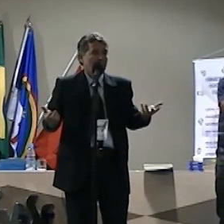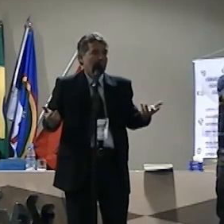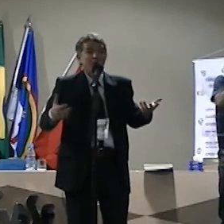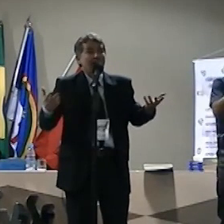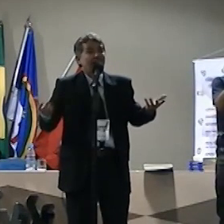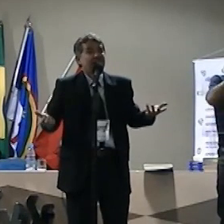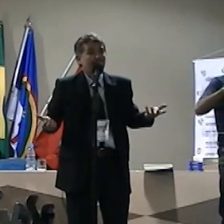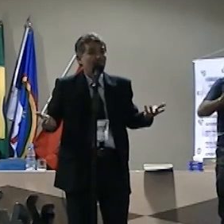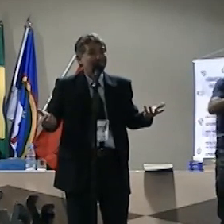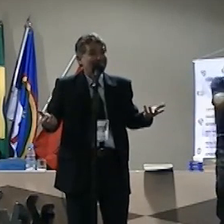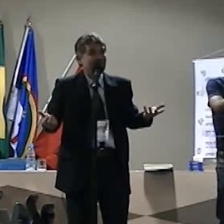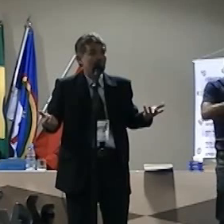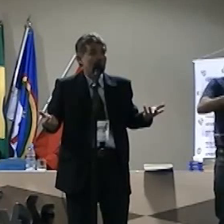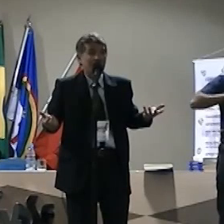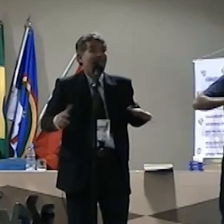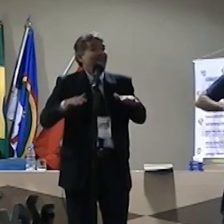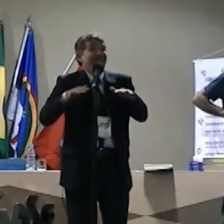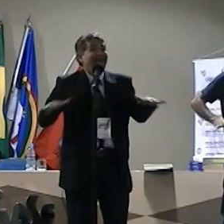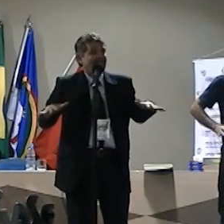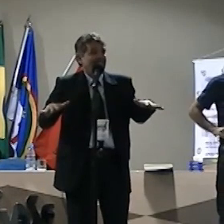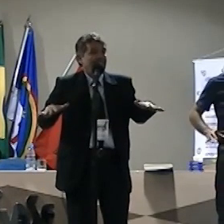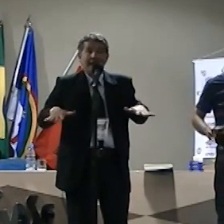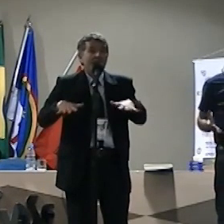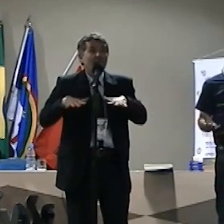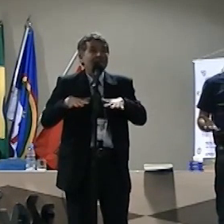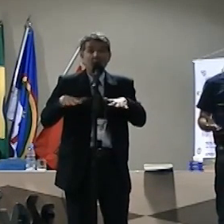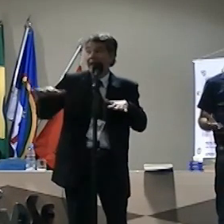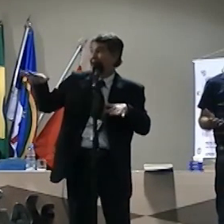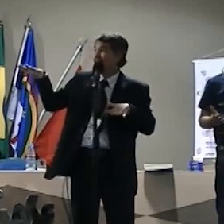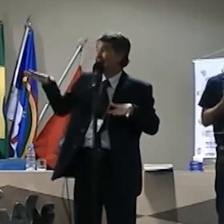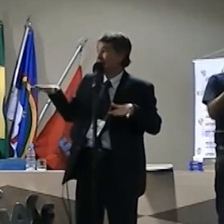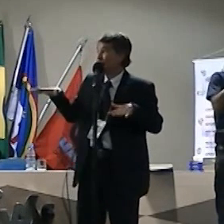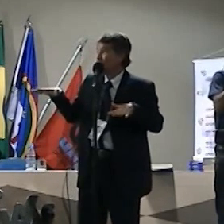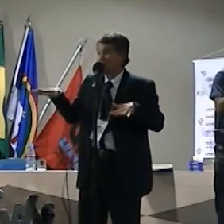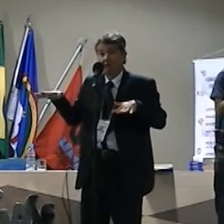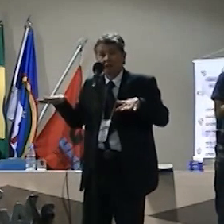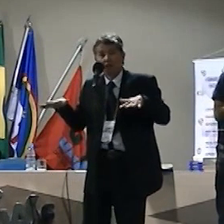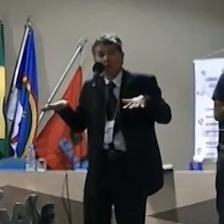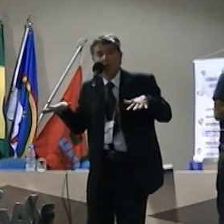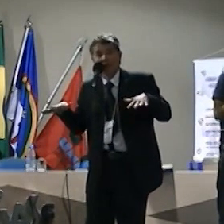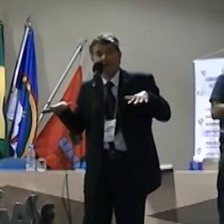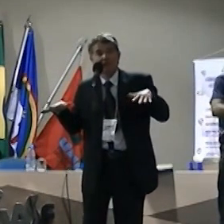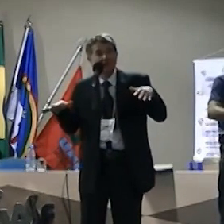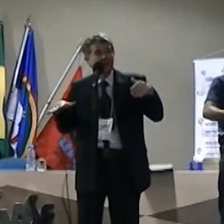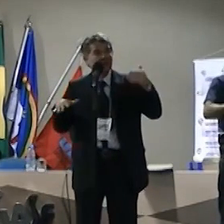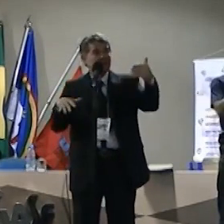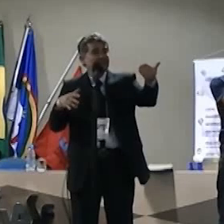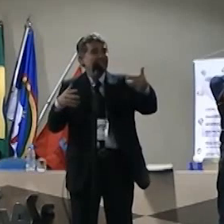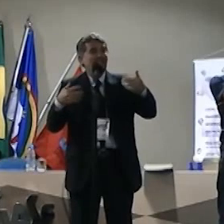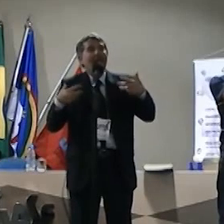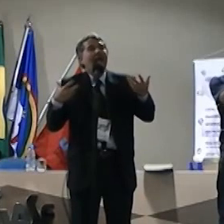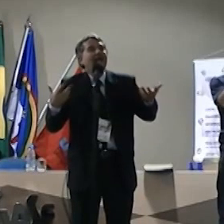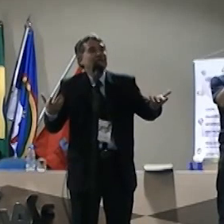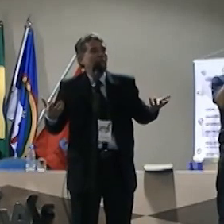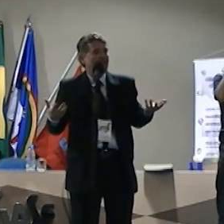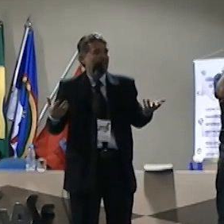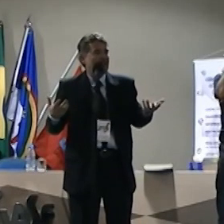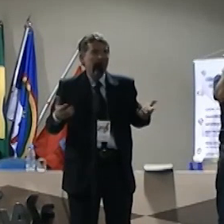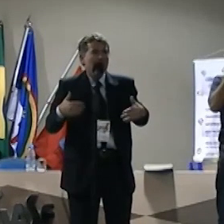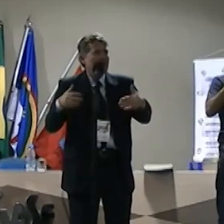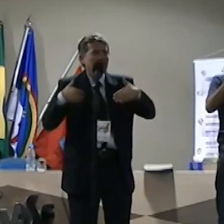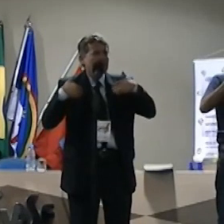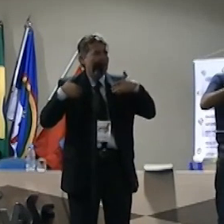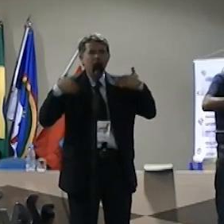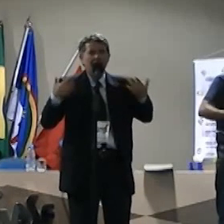passamos. O que é que fizeram com a criança surda? Nada. Ela não aprendeu nada disso. Então como é que depois quer que a criança tenha regras de